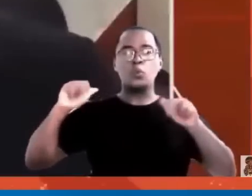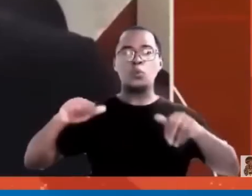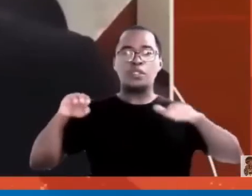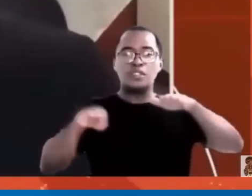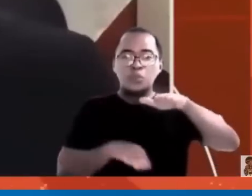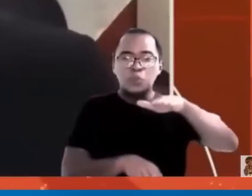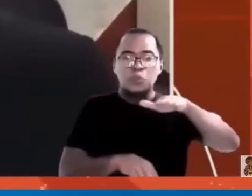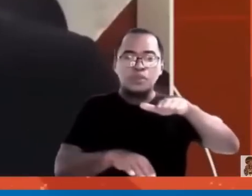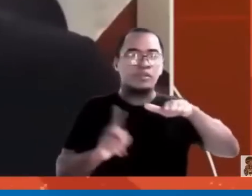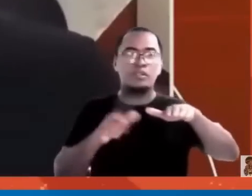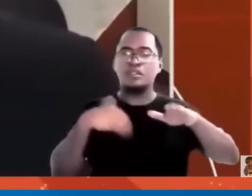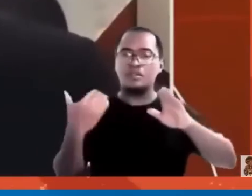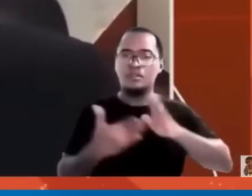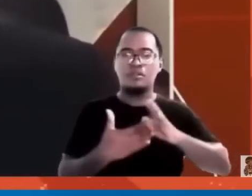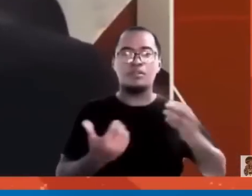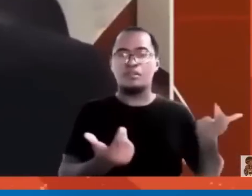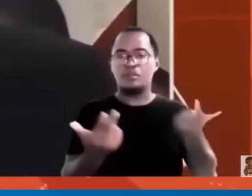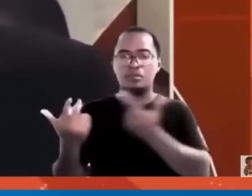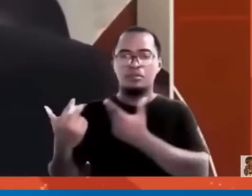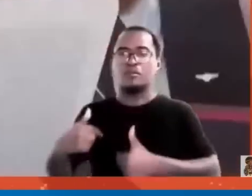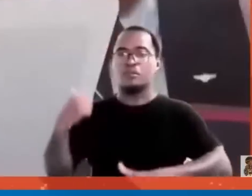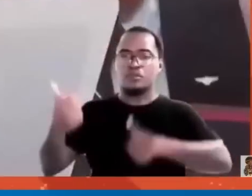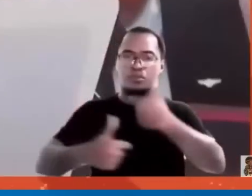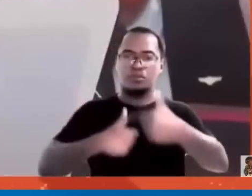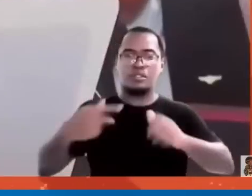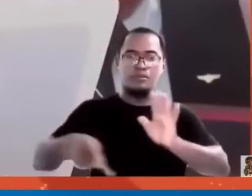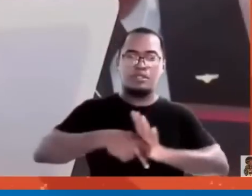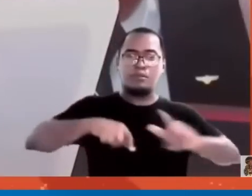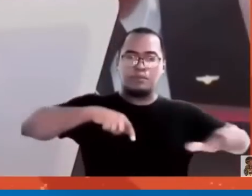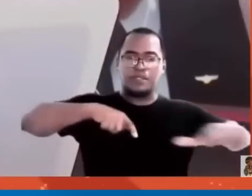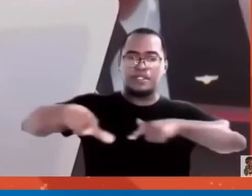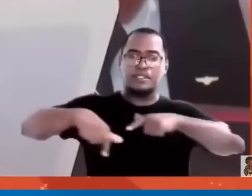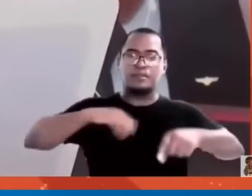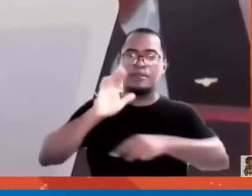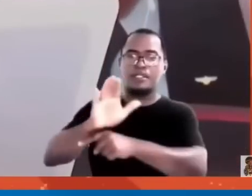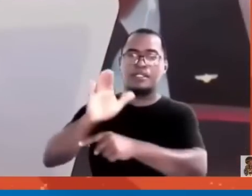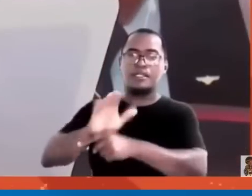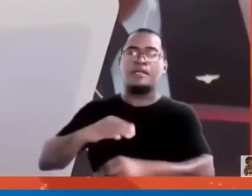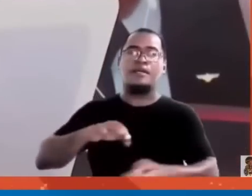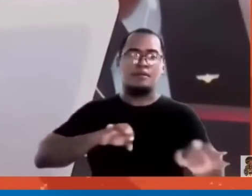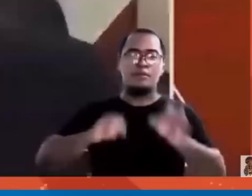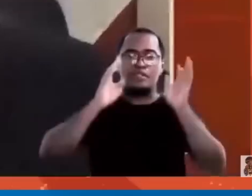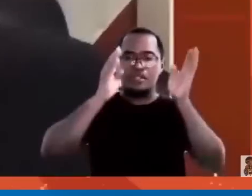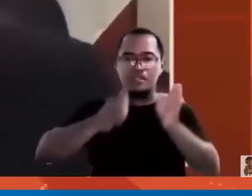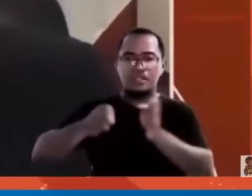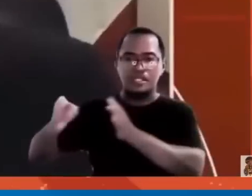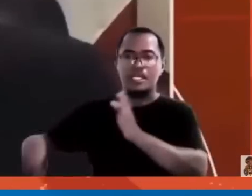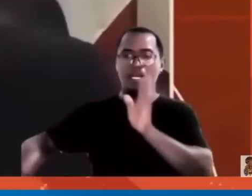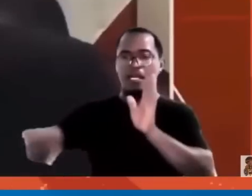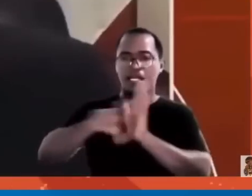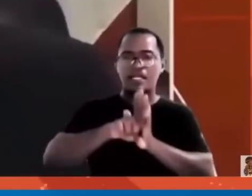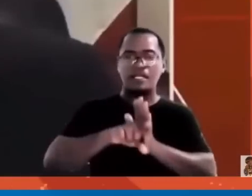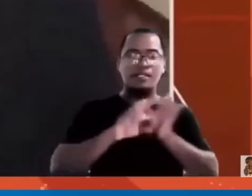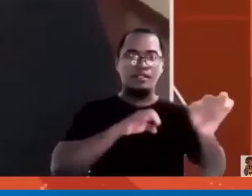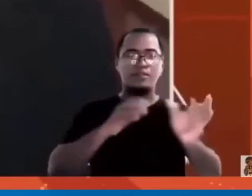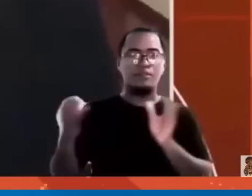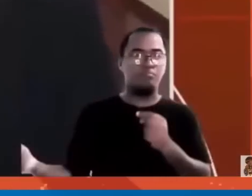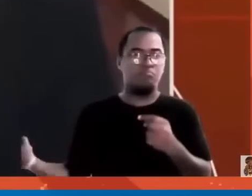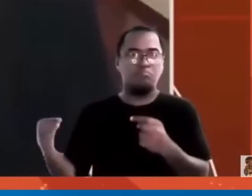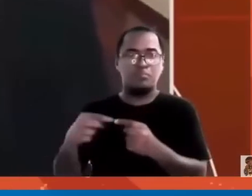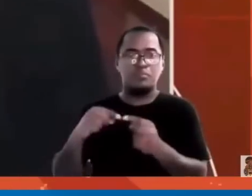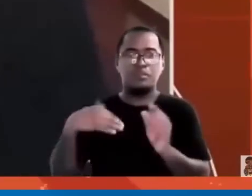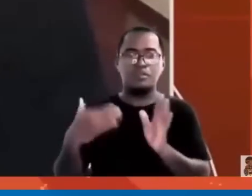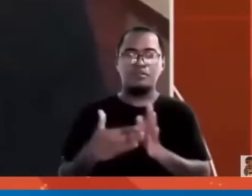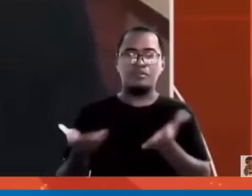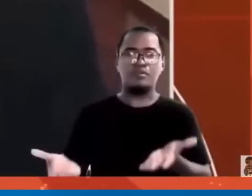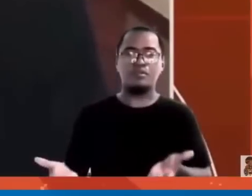material que as Forças Armadas dispõem para atuar na garantia da lei e da ordem, é um material perfeitamente compatível. O povo